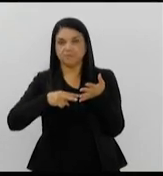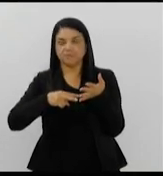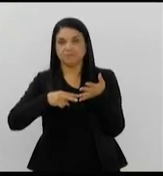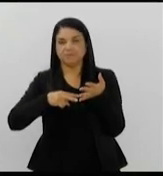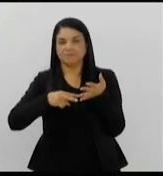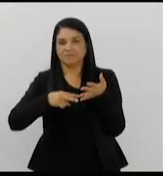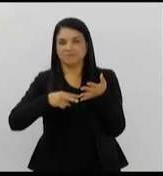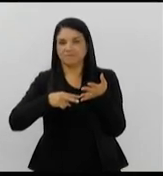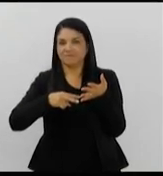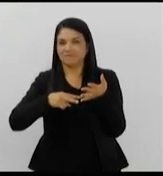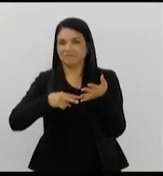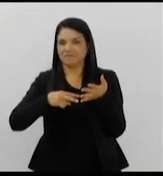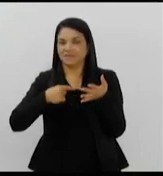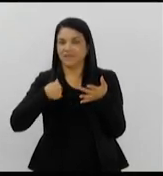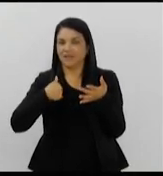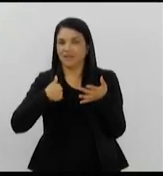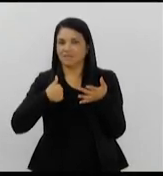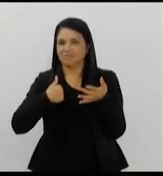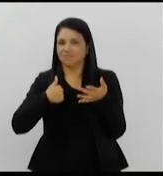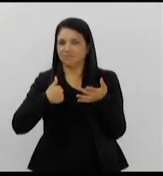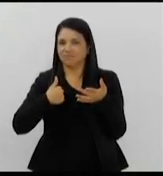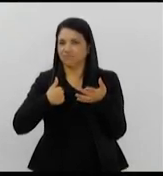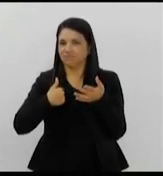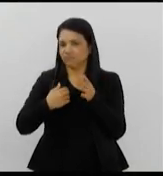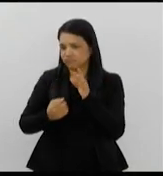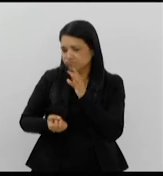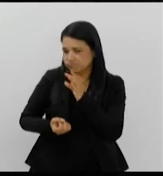nasceram da oposição.